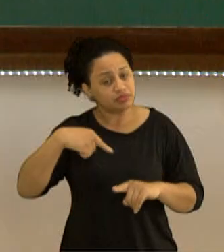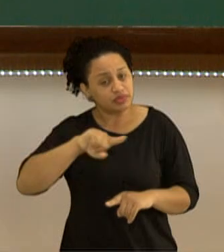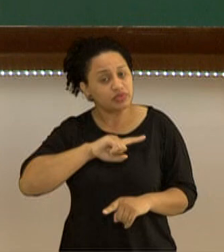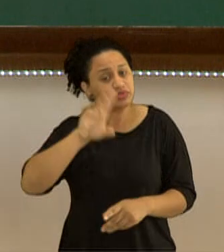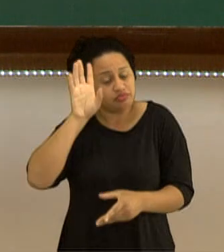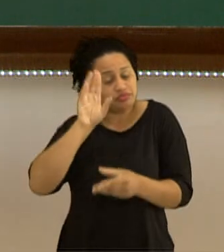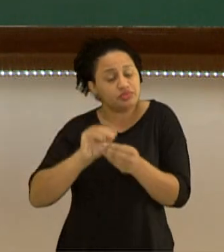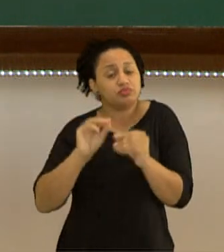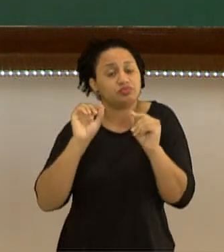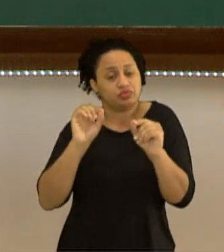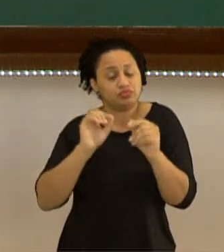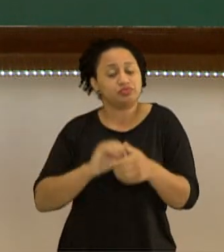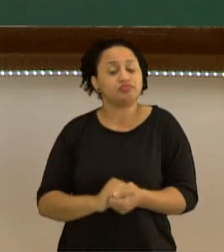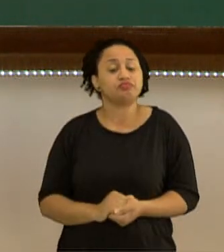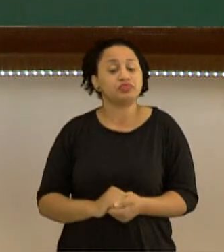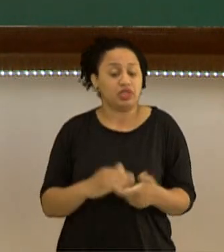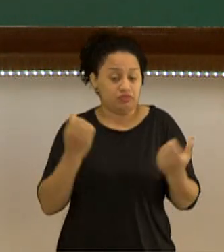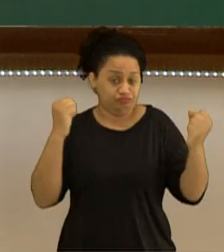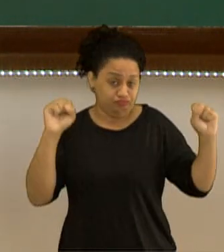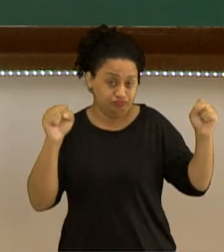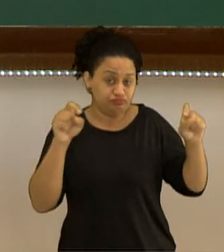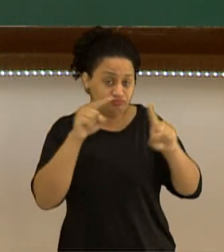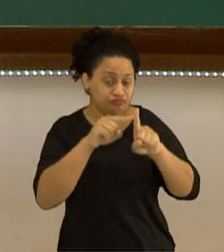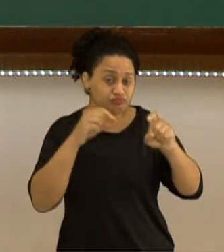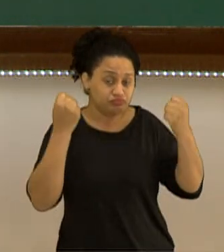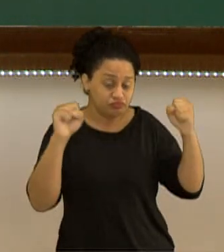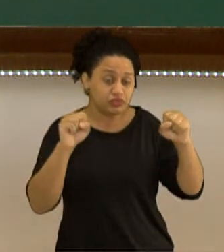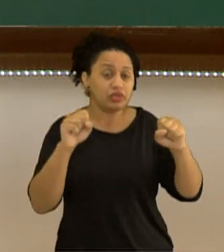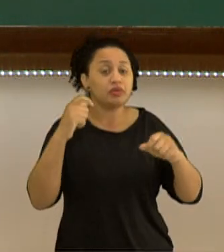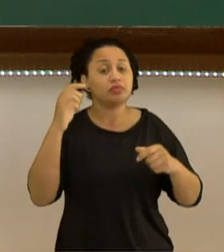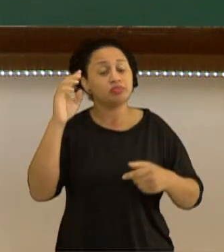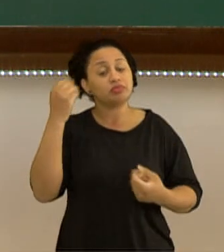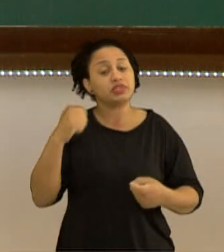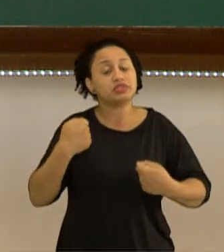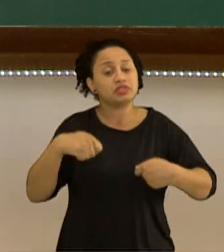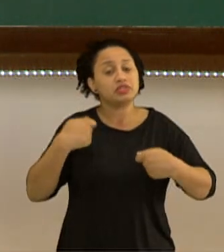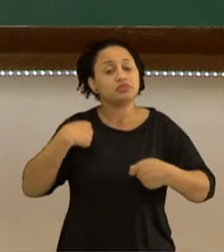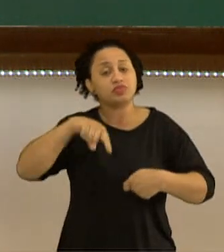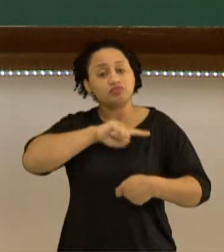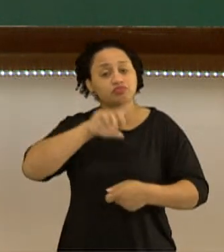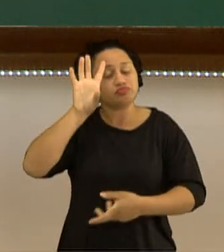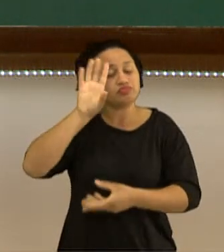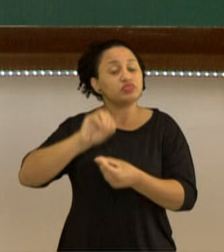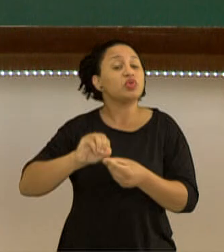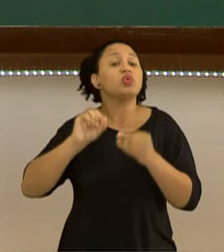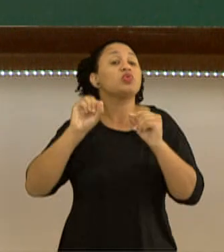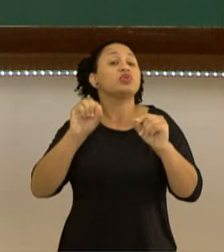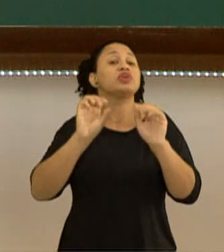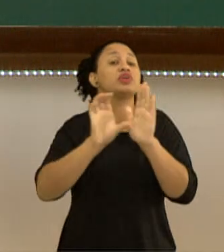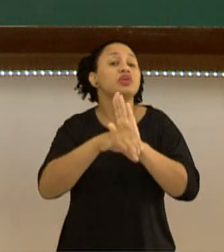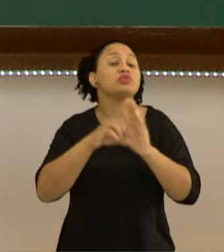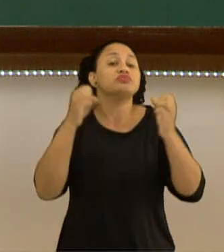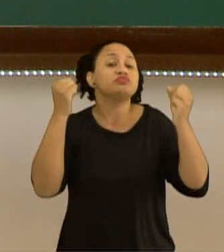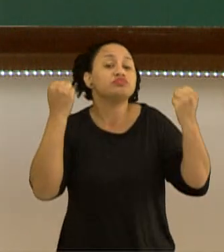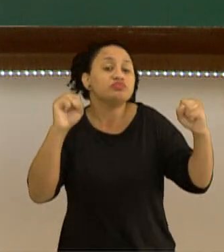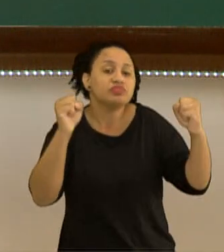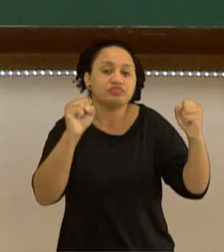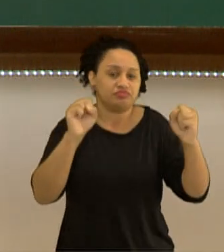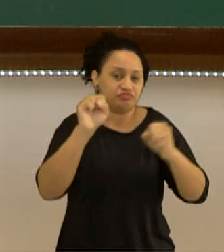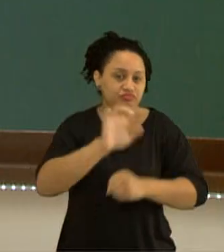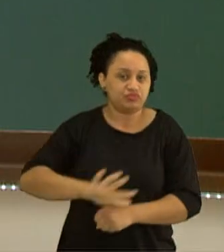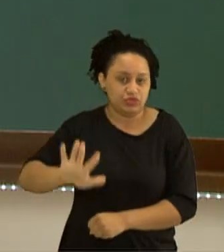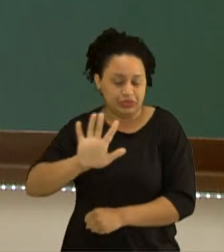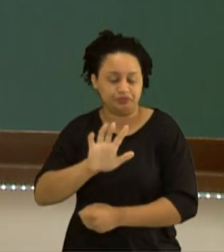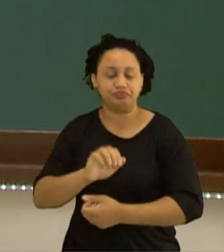físico, também precisamos entender o conceito de ginástica e entender exatamente o que é ginástica de condicionamento físico.